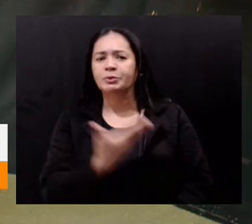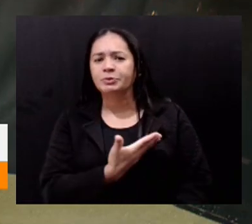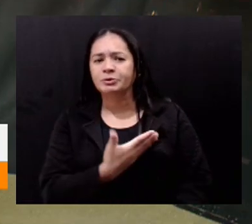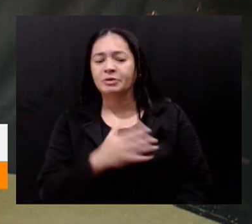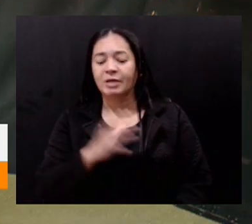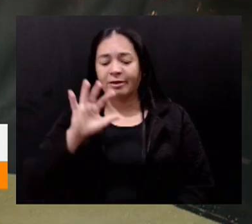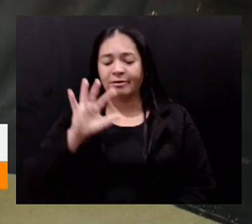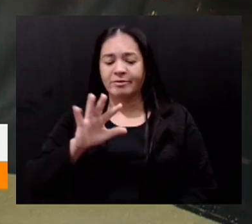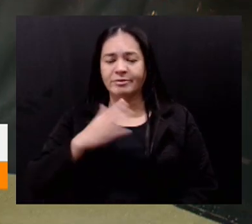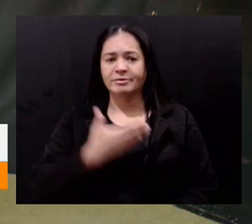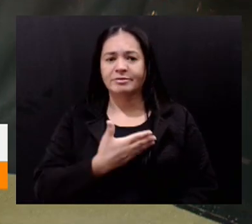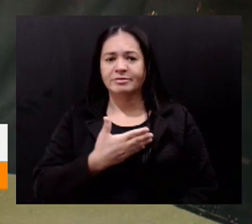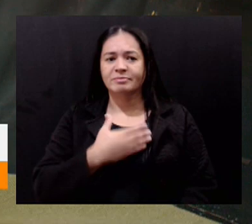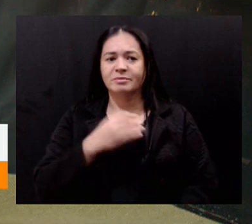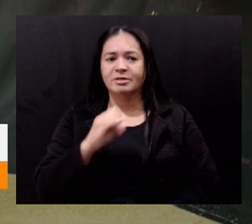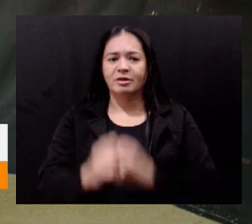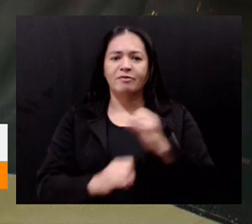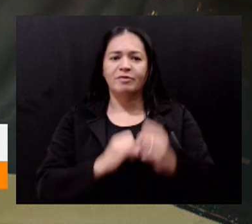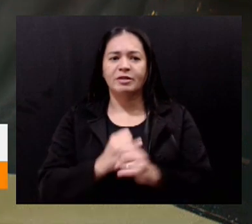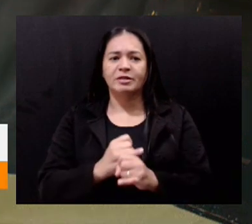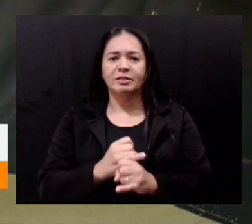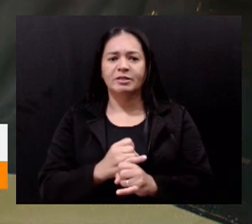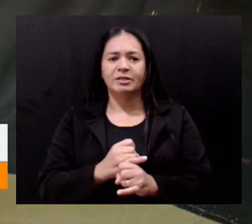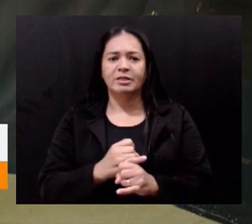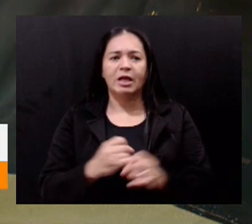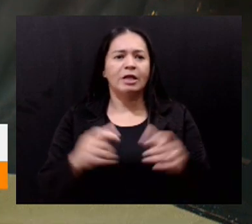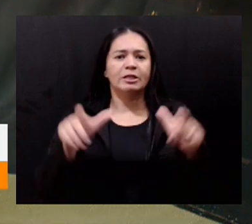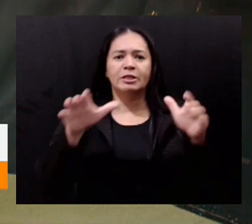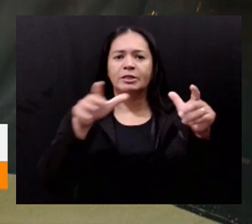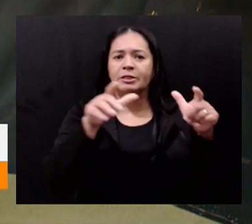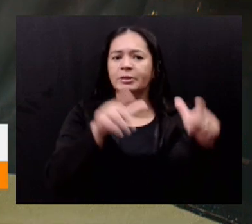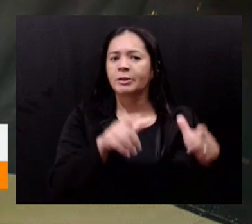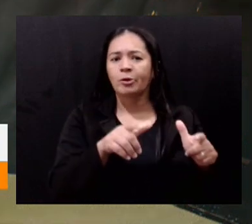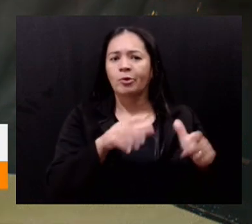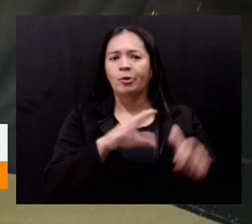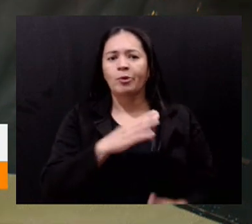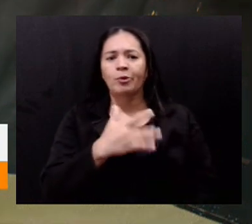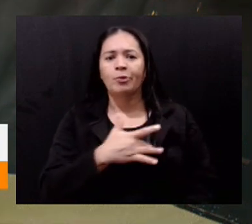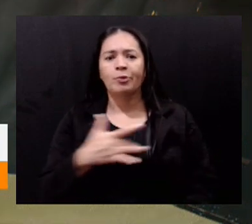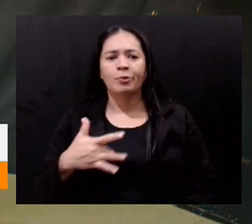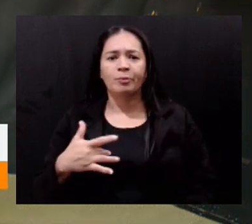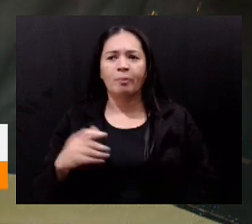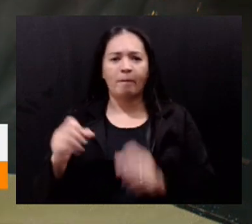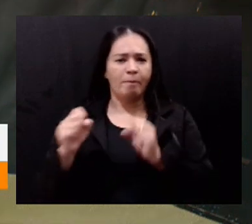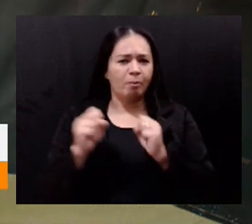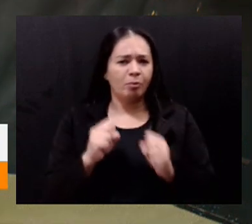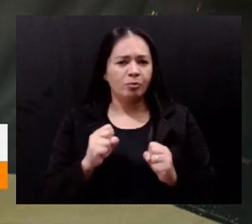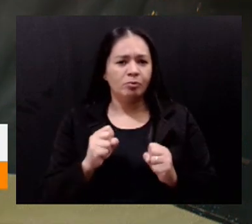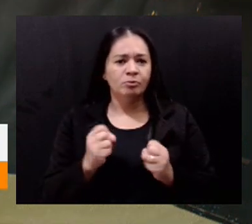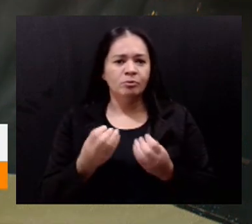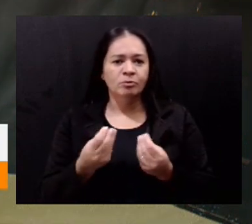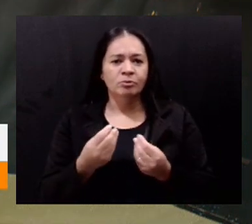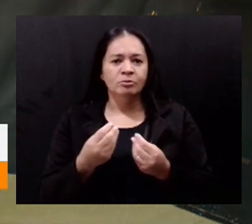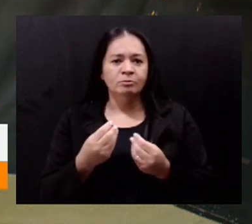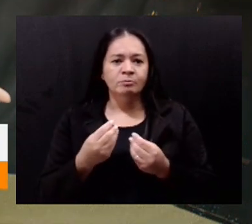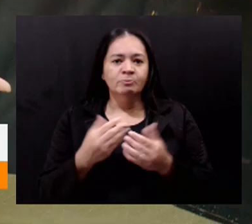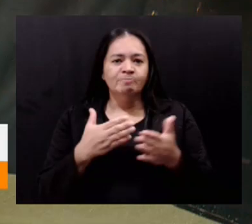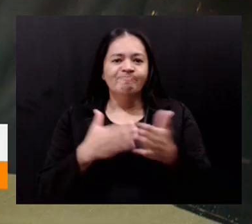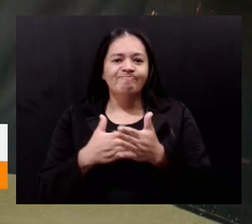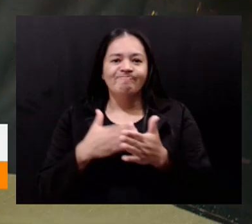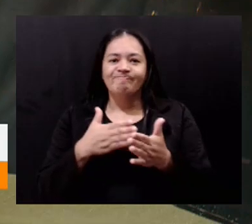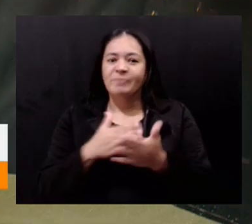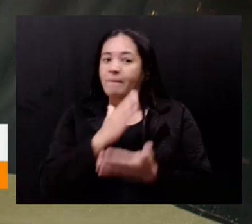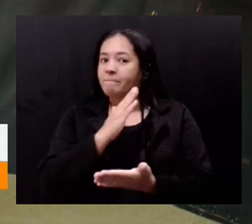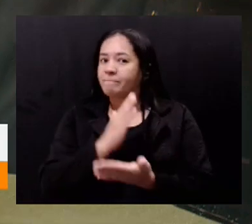ela é saudável? E você acha que ela pode sim ultrapassar os limites e